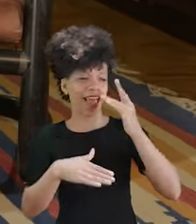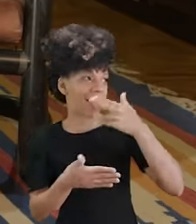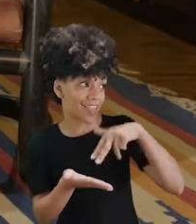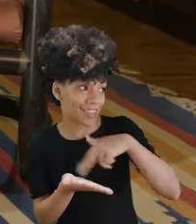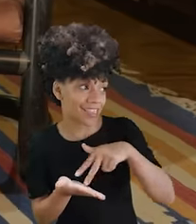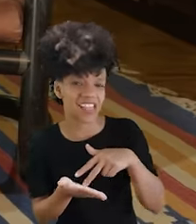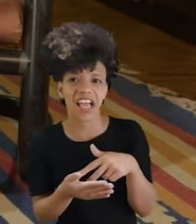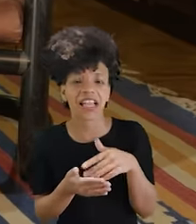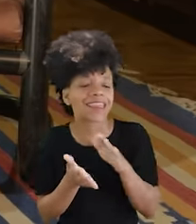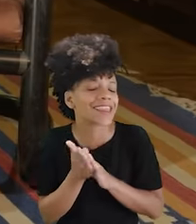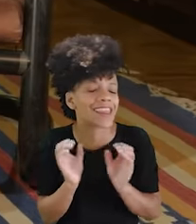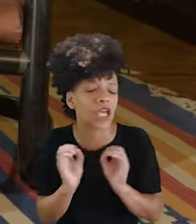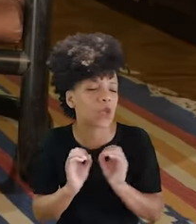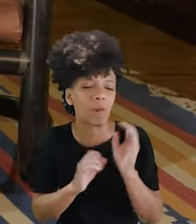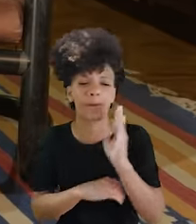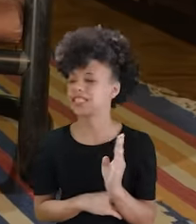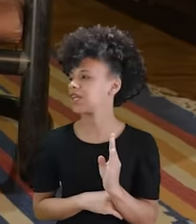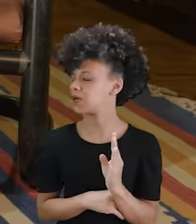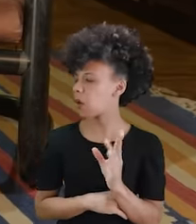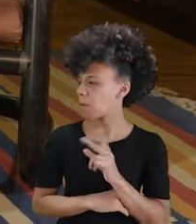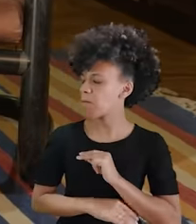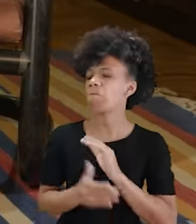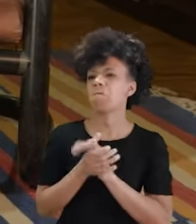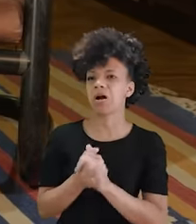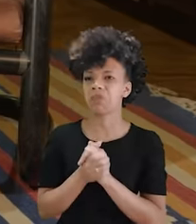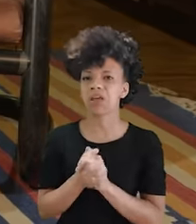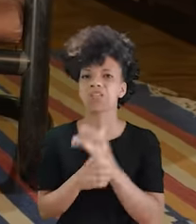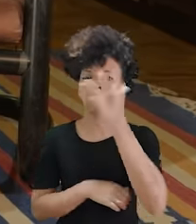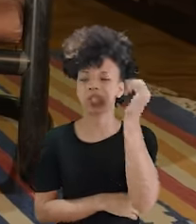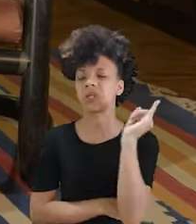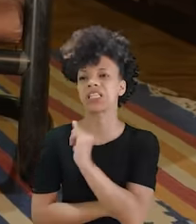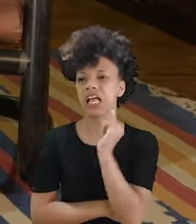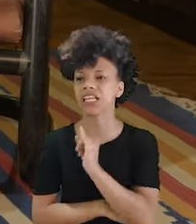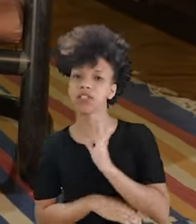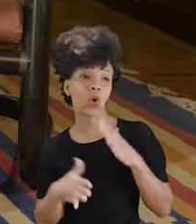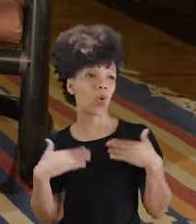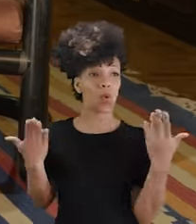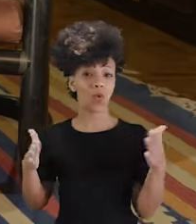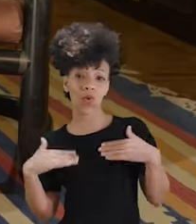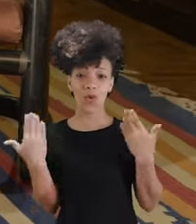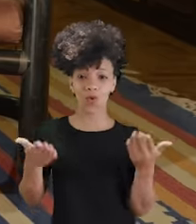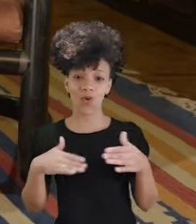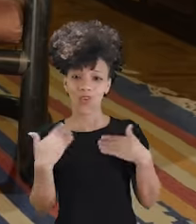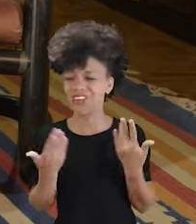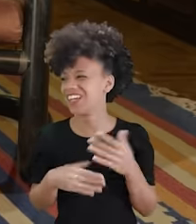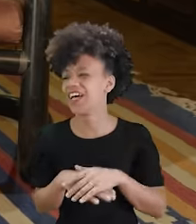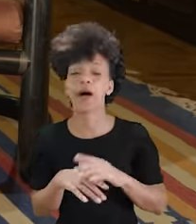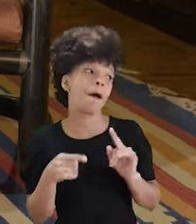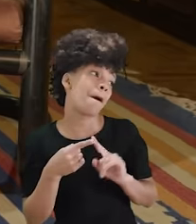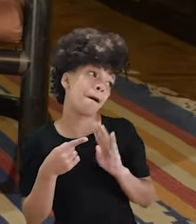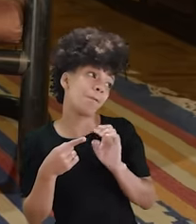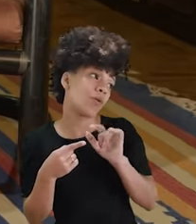e tem um era brasileiro Samara cara parabéns você fez um italiano soltar a franga ali só